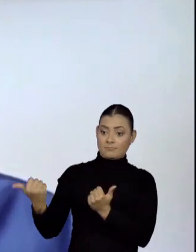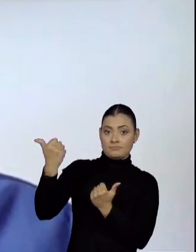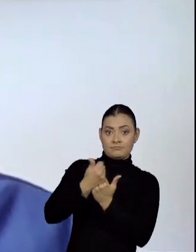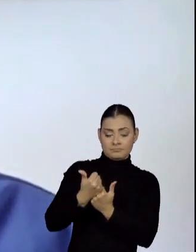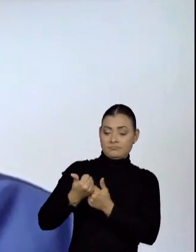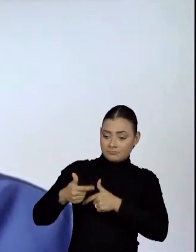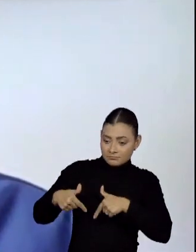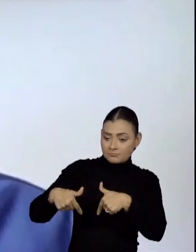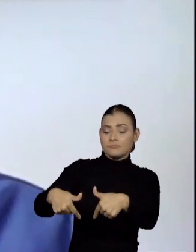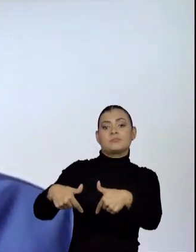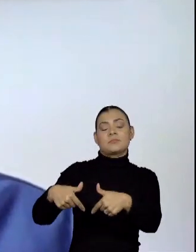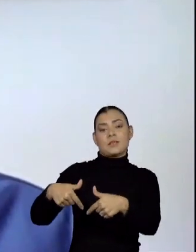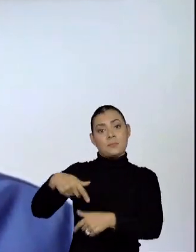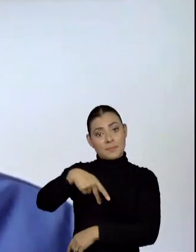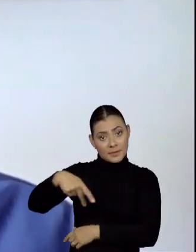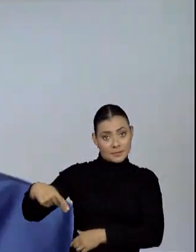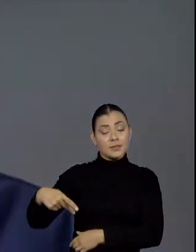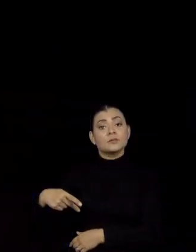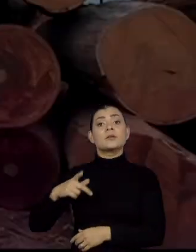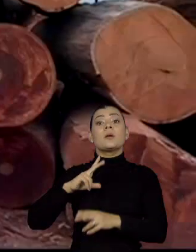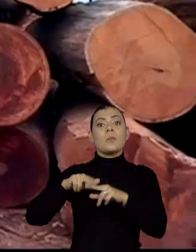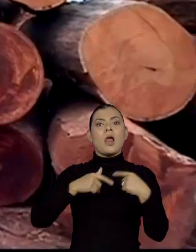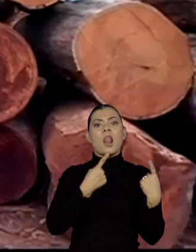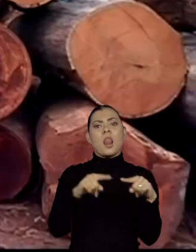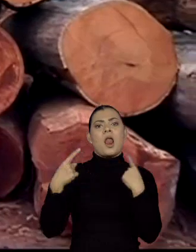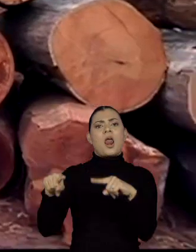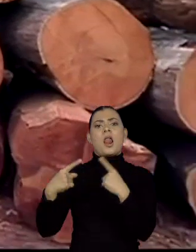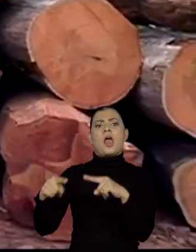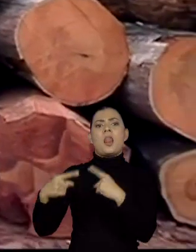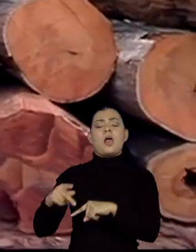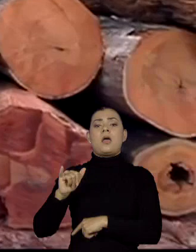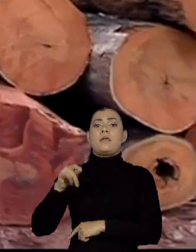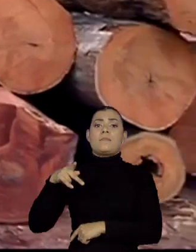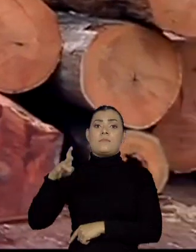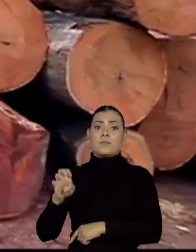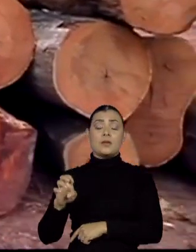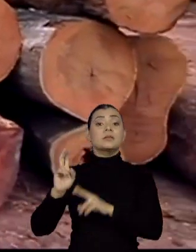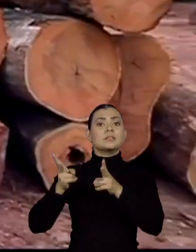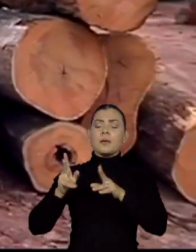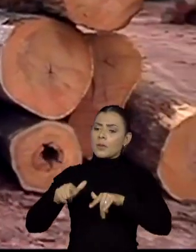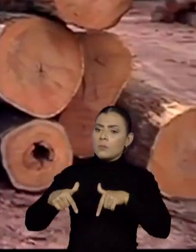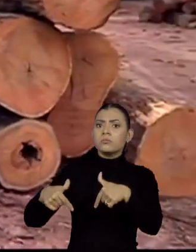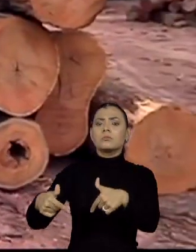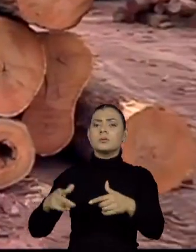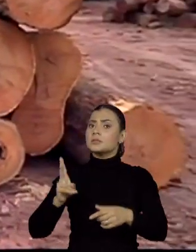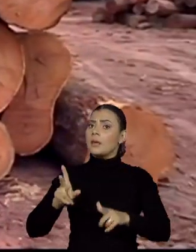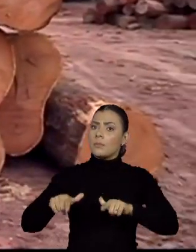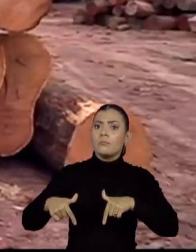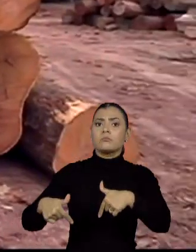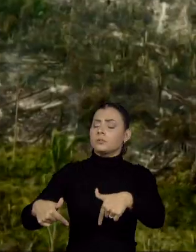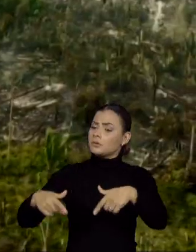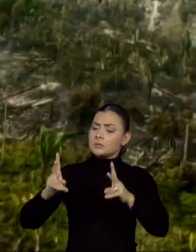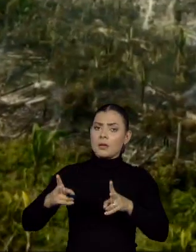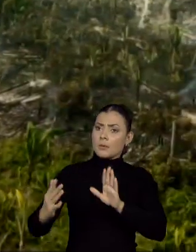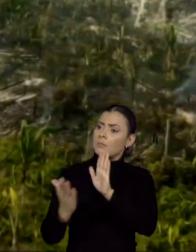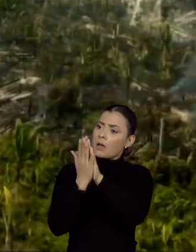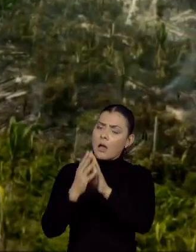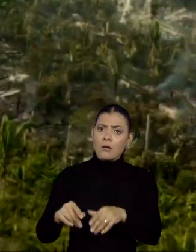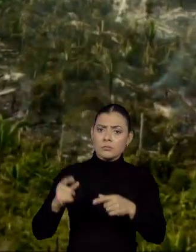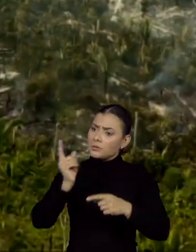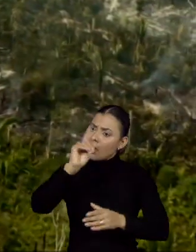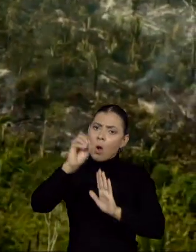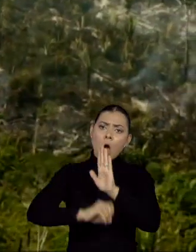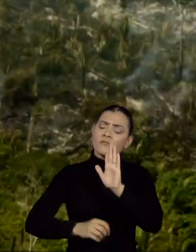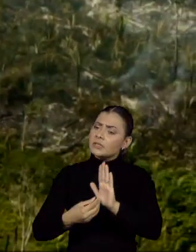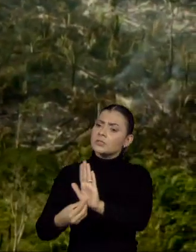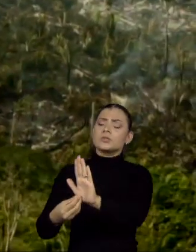os ataques ao INPE foram constantes. E a cada ataque eu respondia da forma correta, enviava um ofício ao